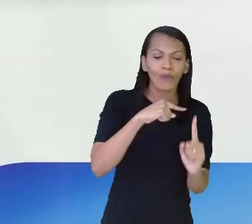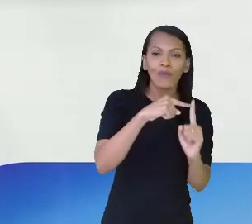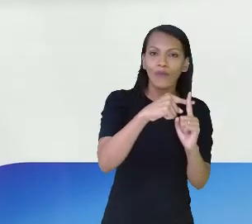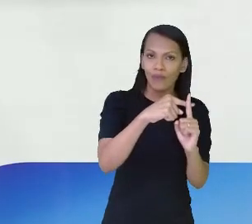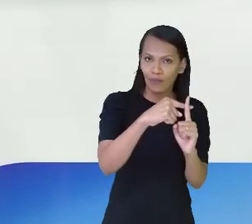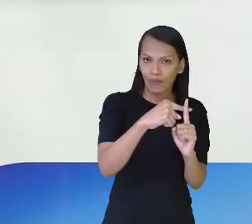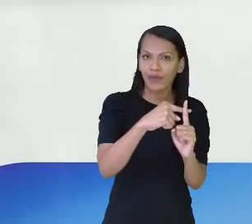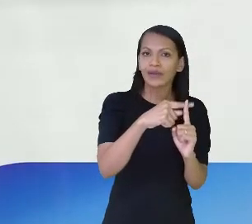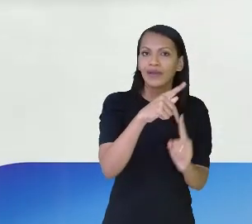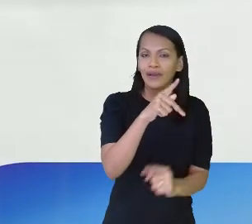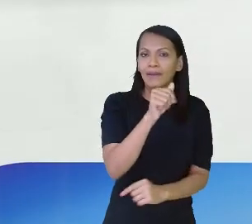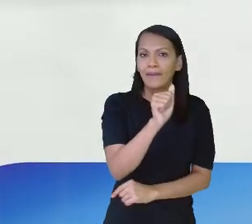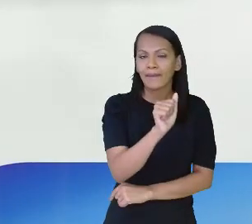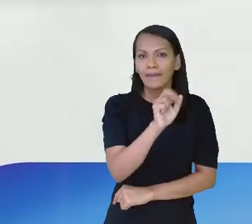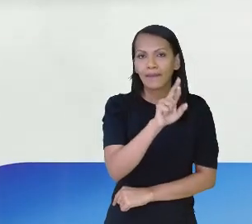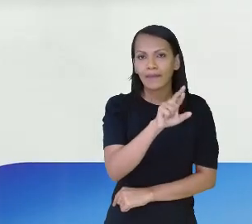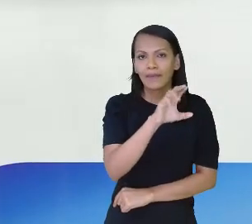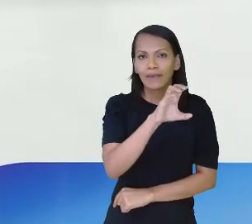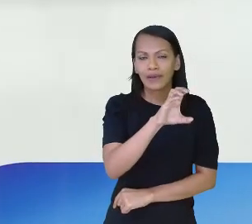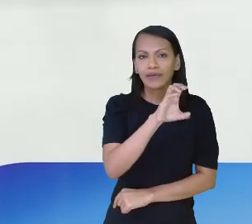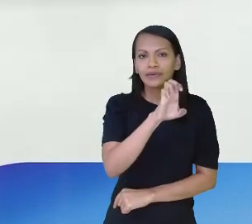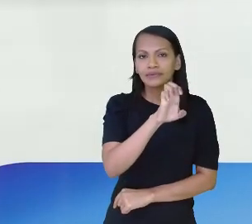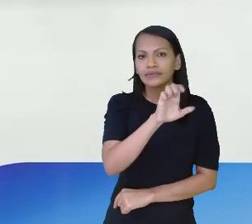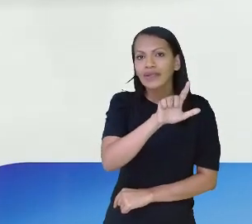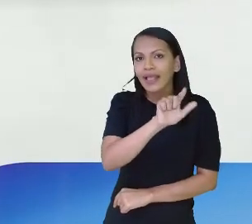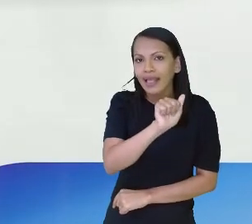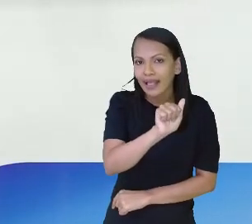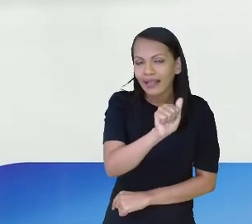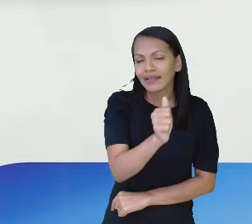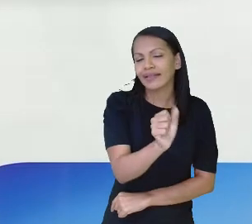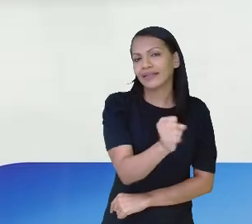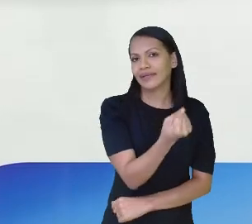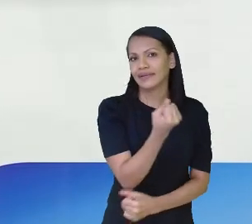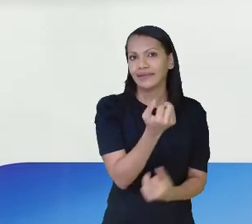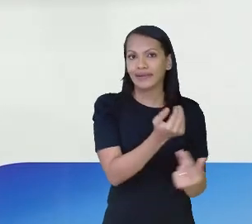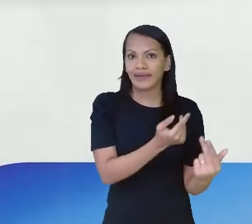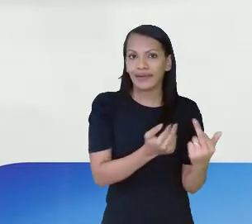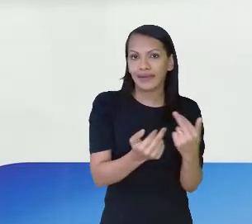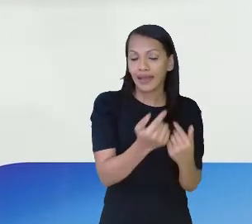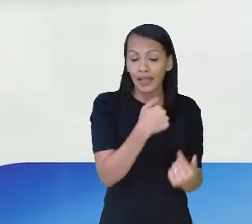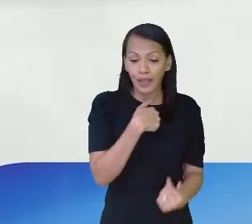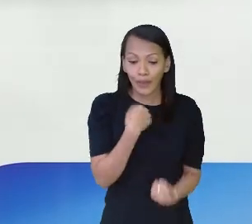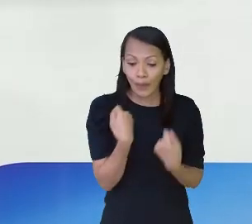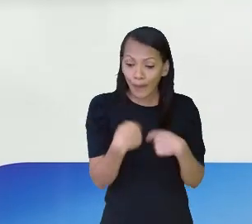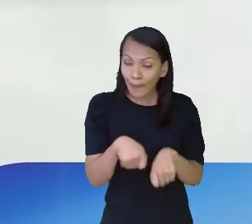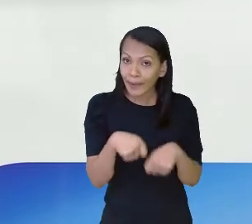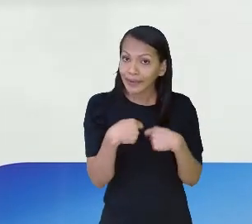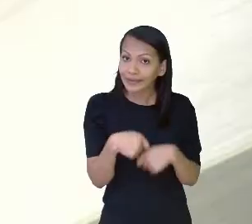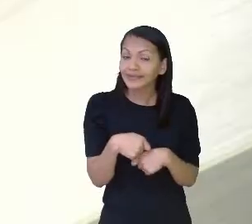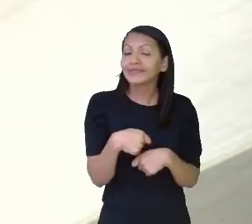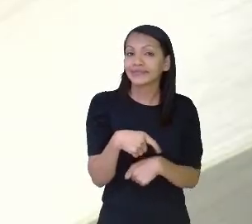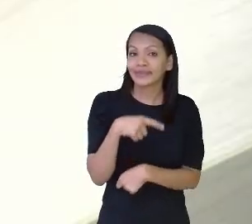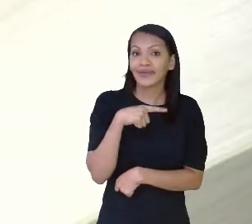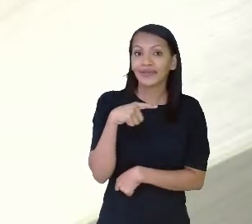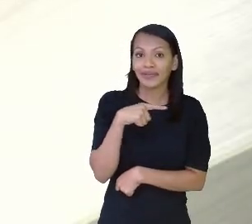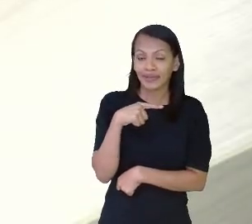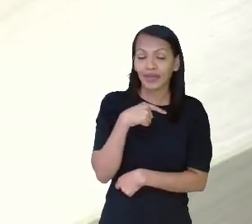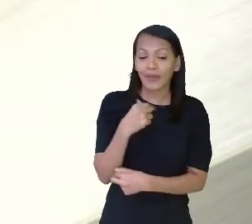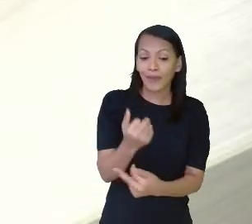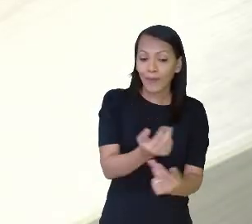parcelas iguais, ou seja, na minha mancala eu preciso ter a mesma quantidade de